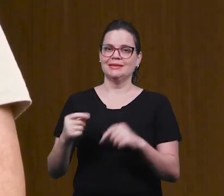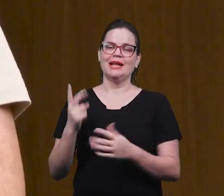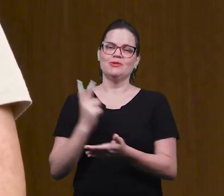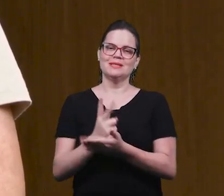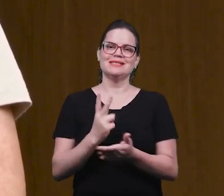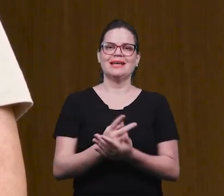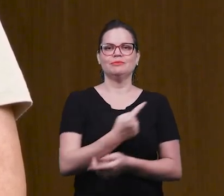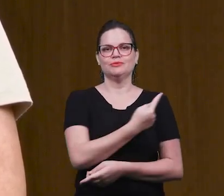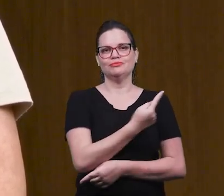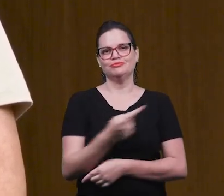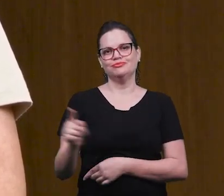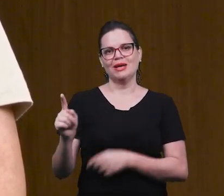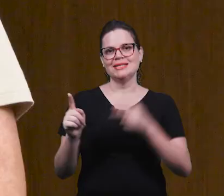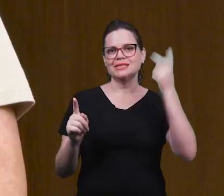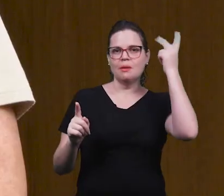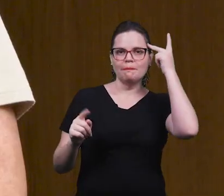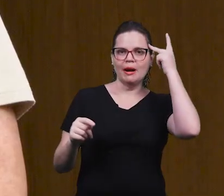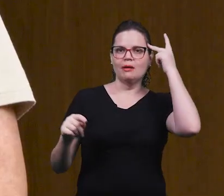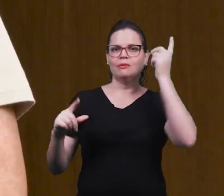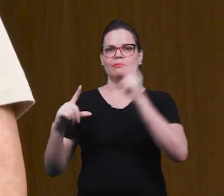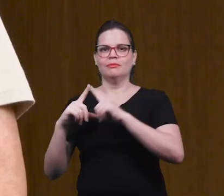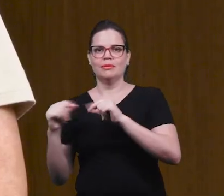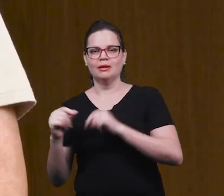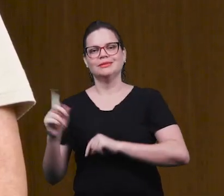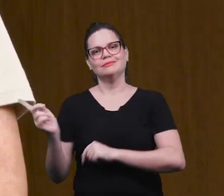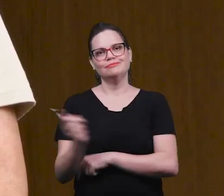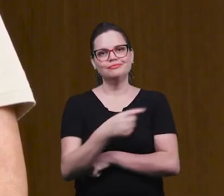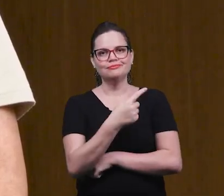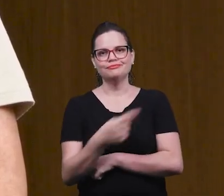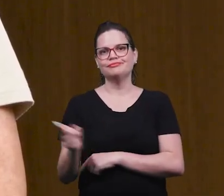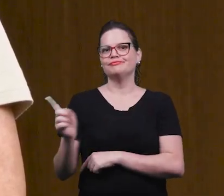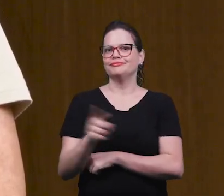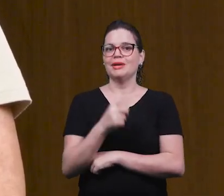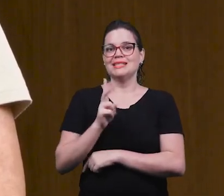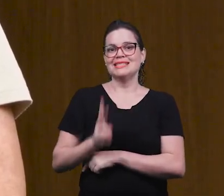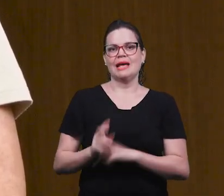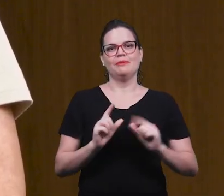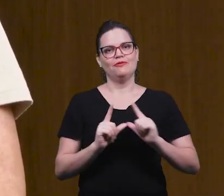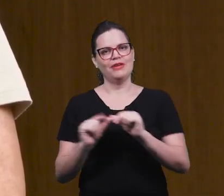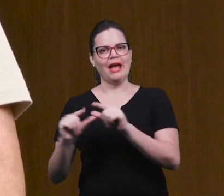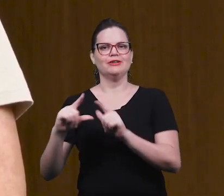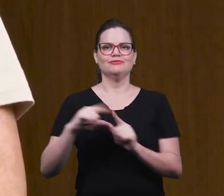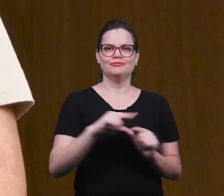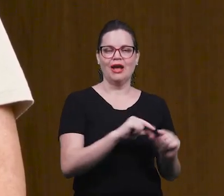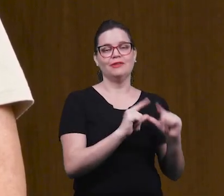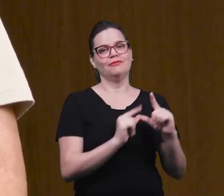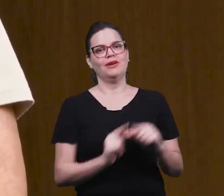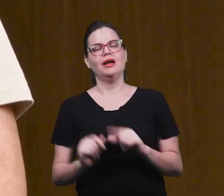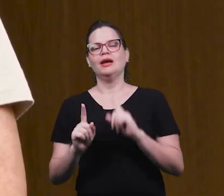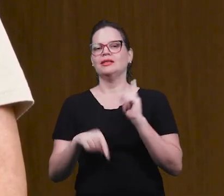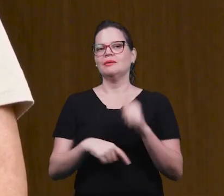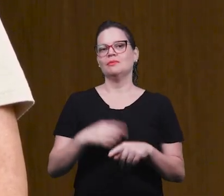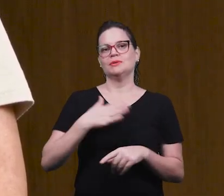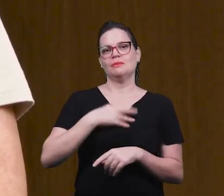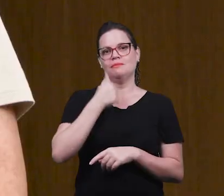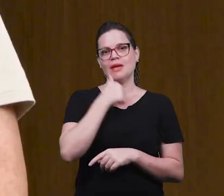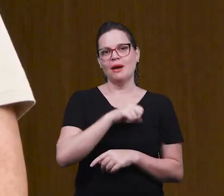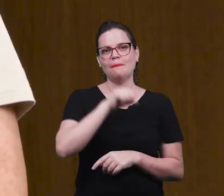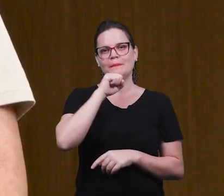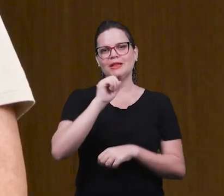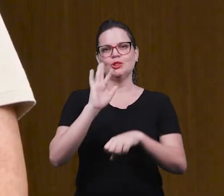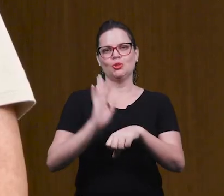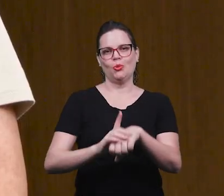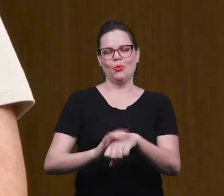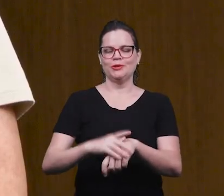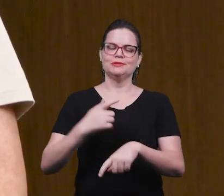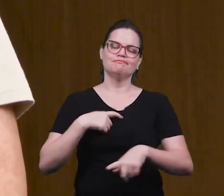ia com mais frequência a Brasília. Depois a minha mãe ficou doente, eu comecei a precisar ir ao Rio também para ajudar lá